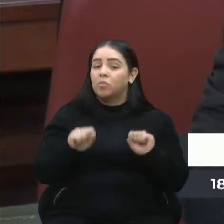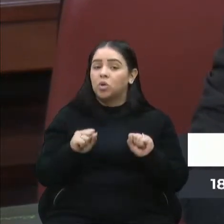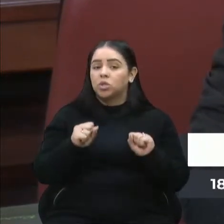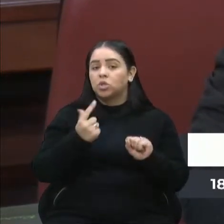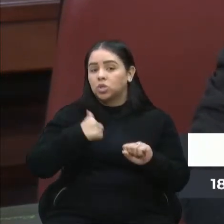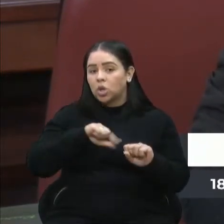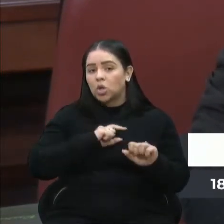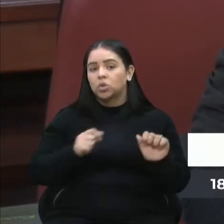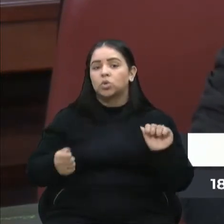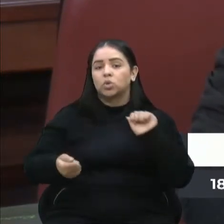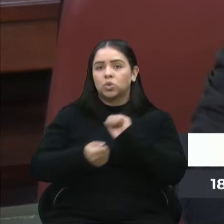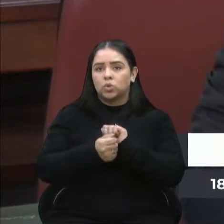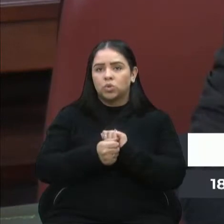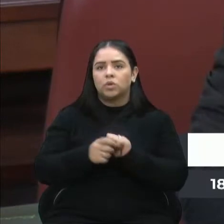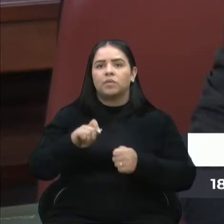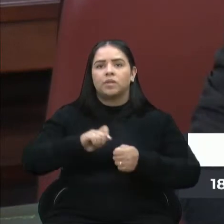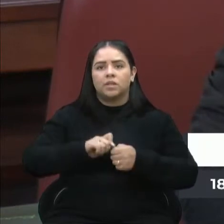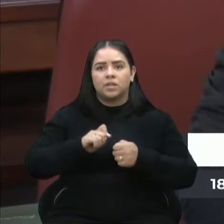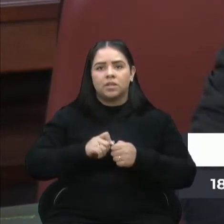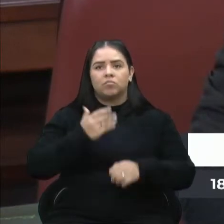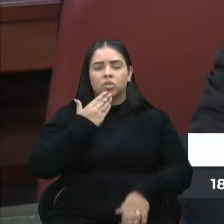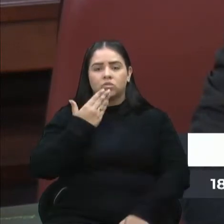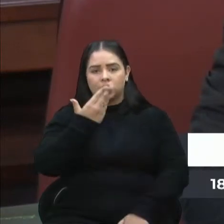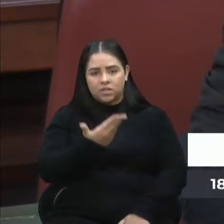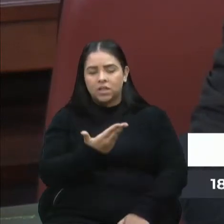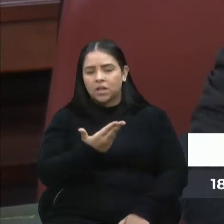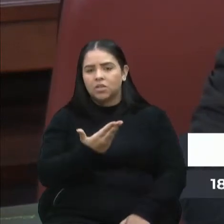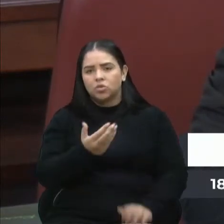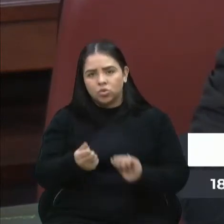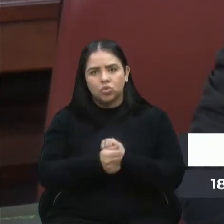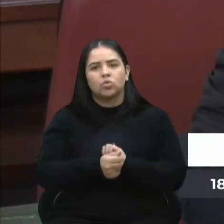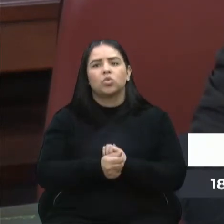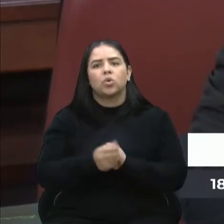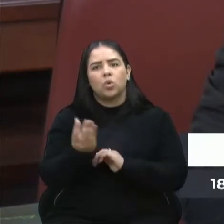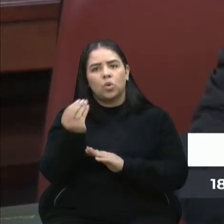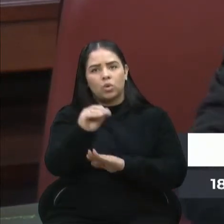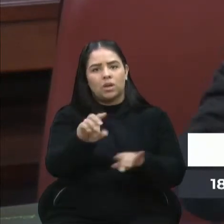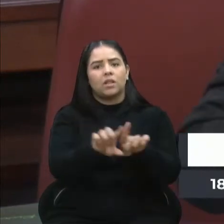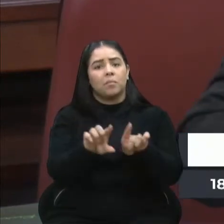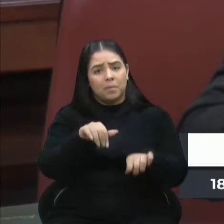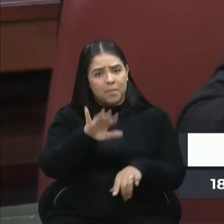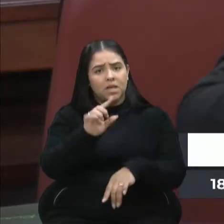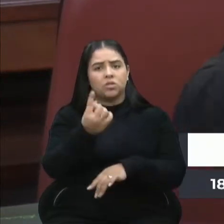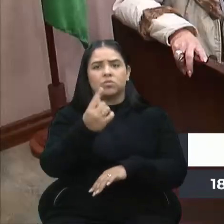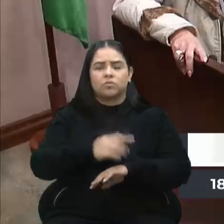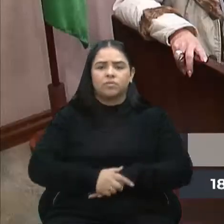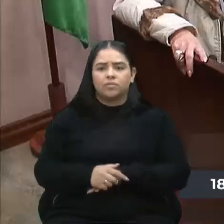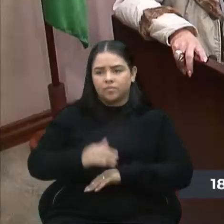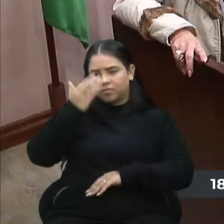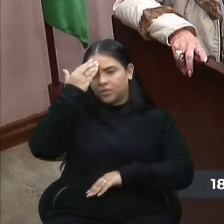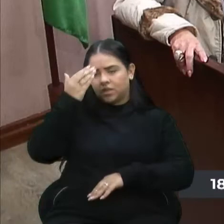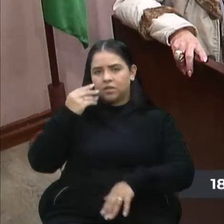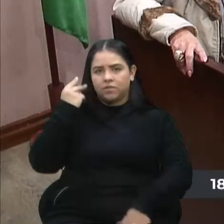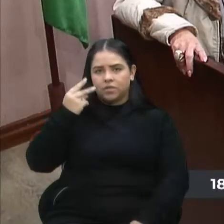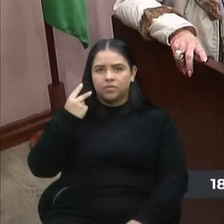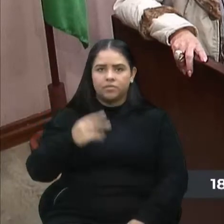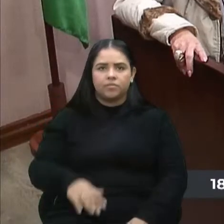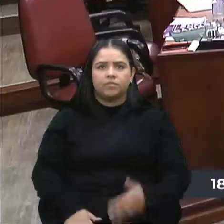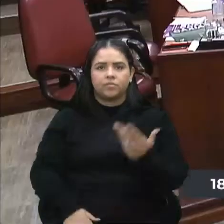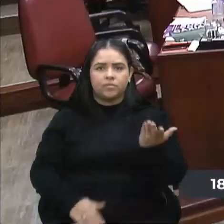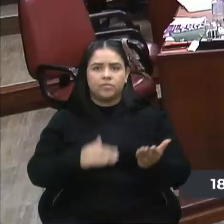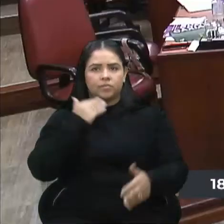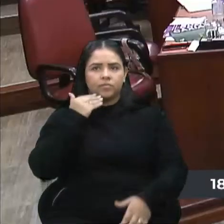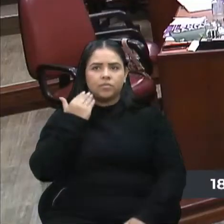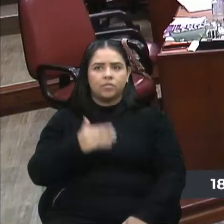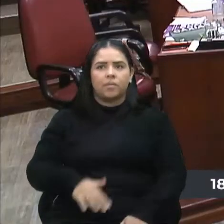nós vamos fazer, para pedir da senhora, que possamos também incluir isso. Obrigado. Obrigada, vereadora Marisol.